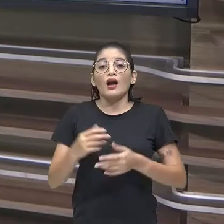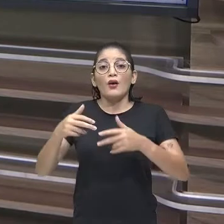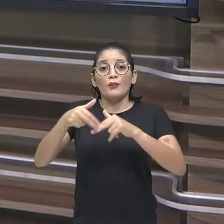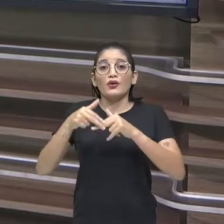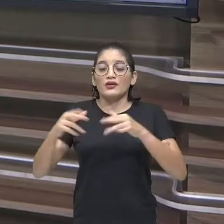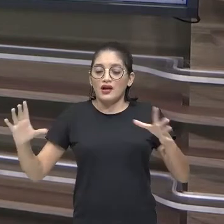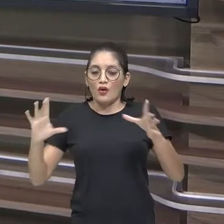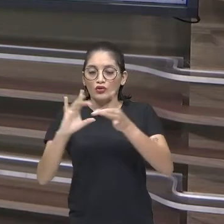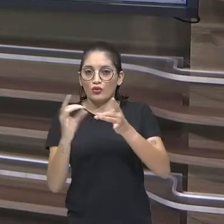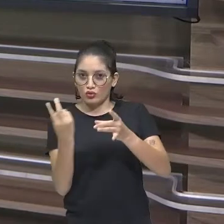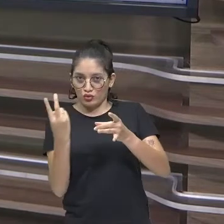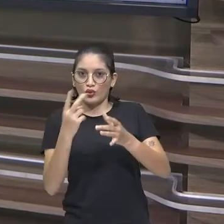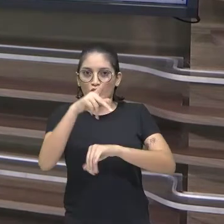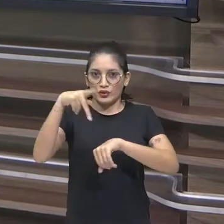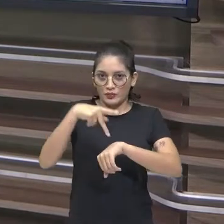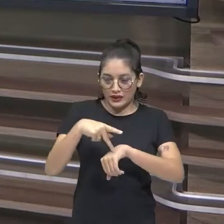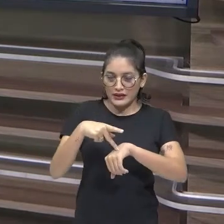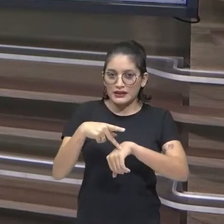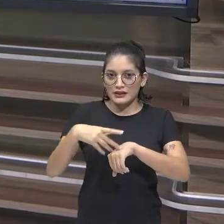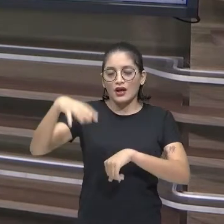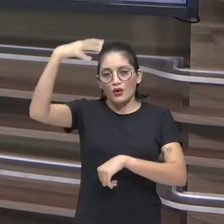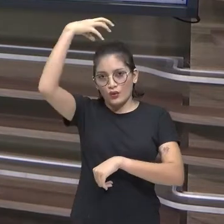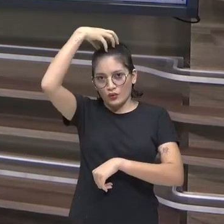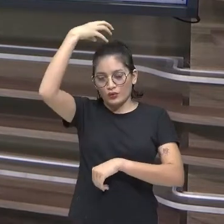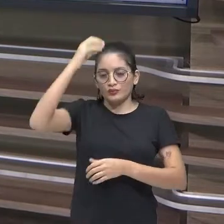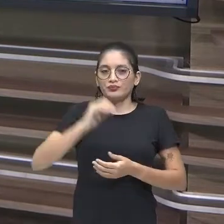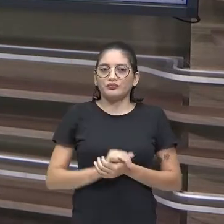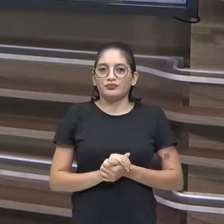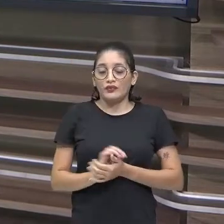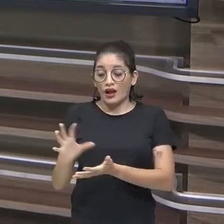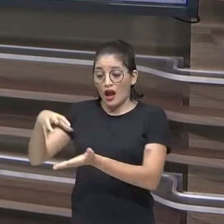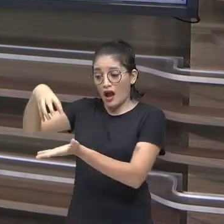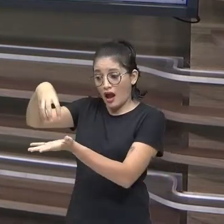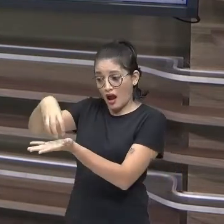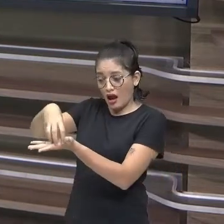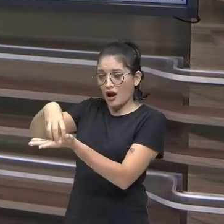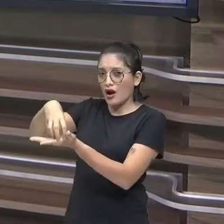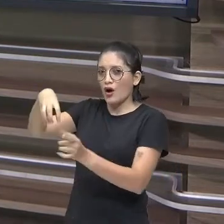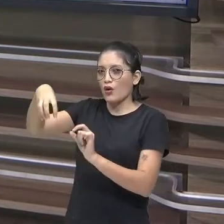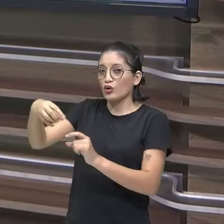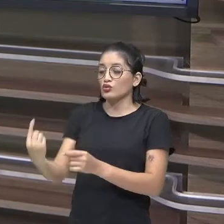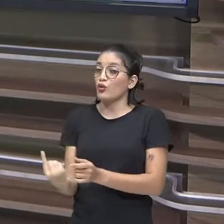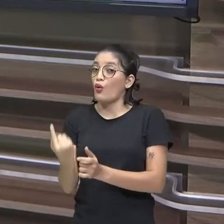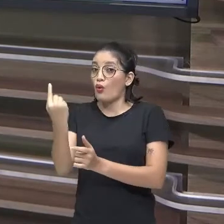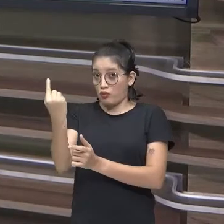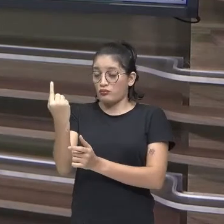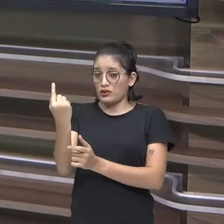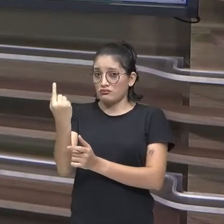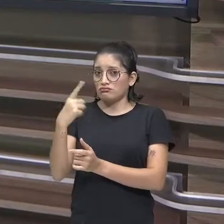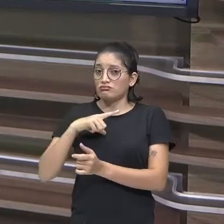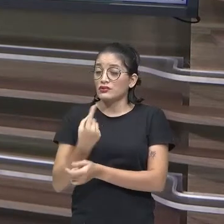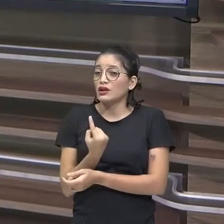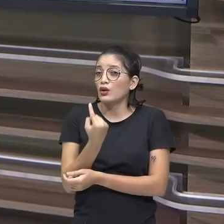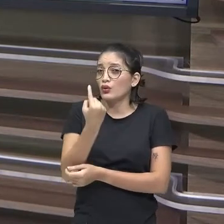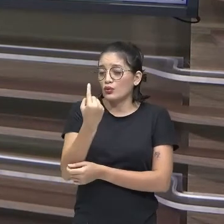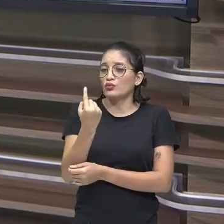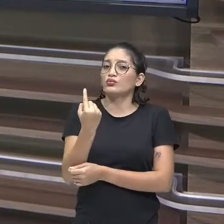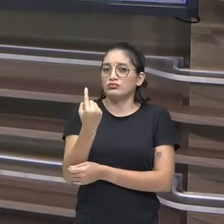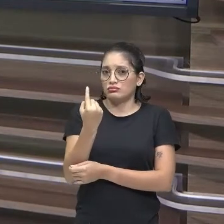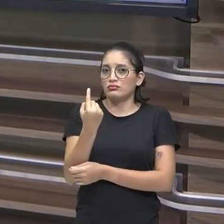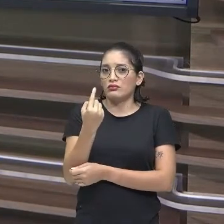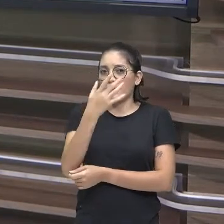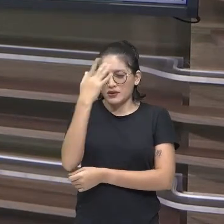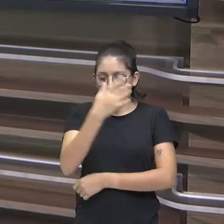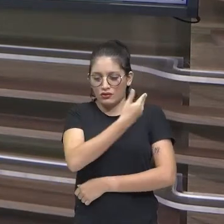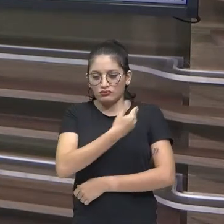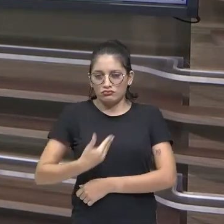Ibérica, onde o reino passou a colônia passou a ser uma só, ter um só governante,